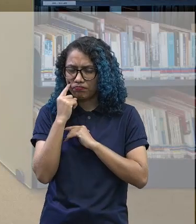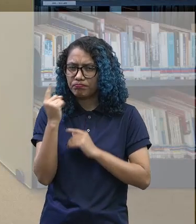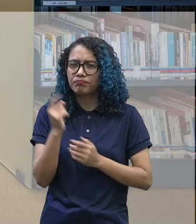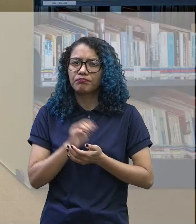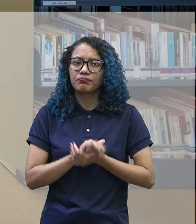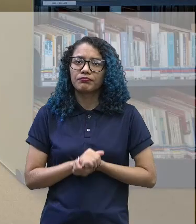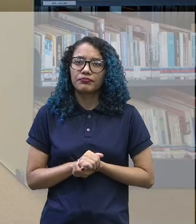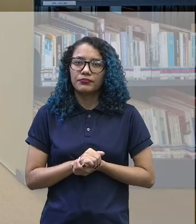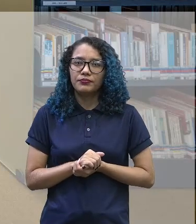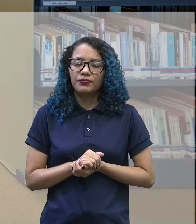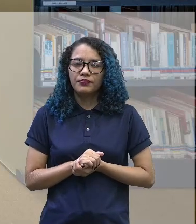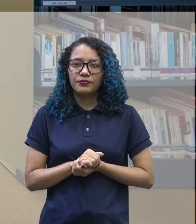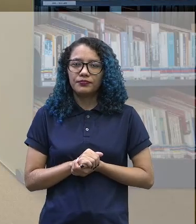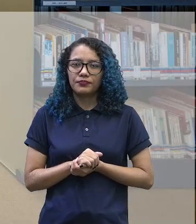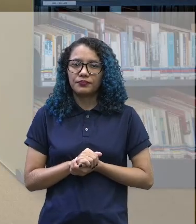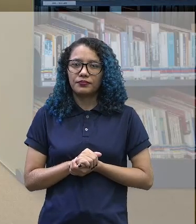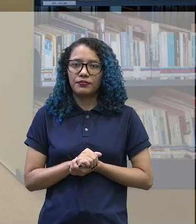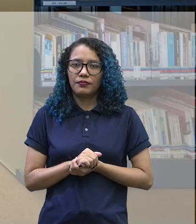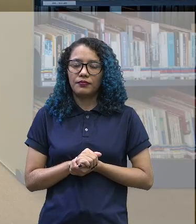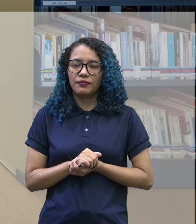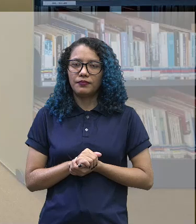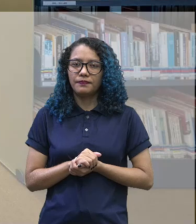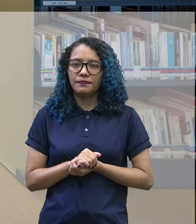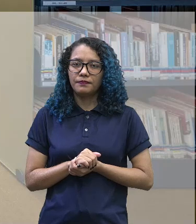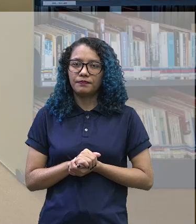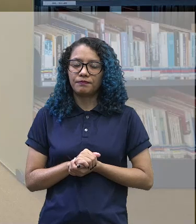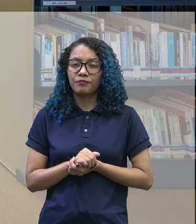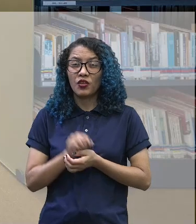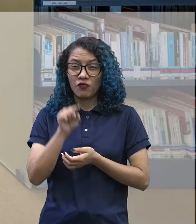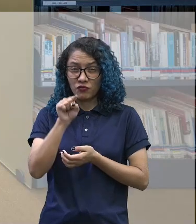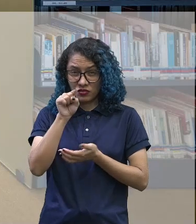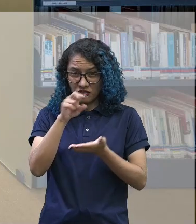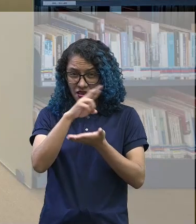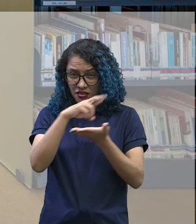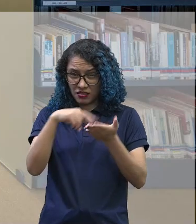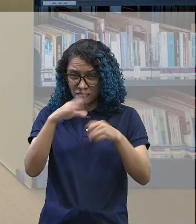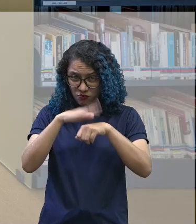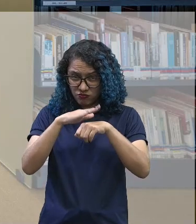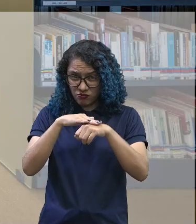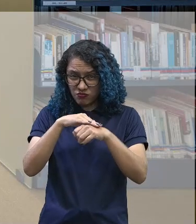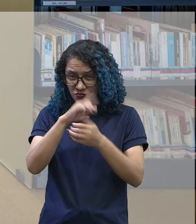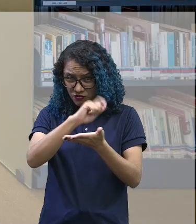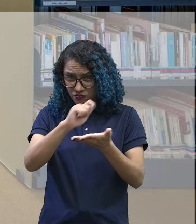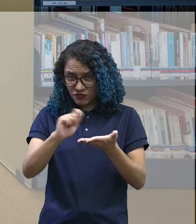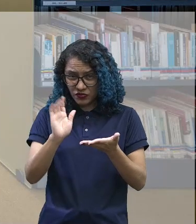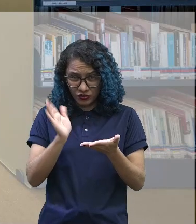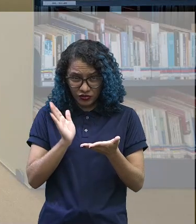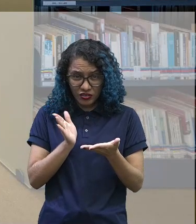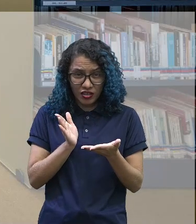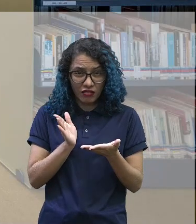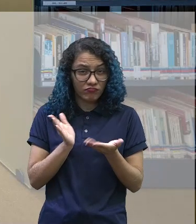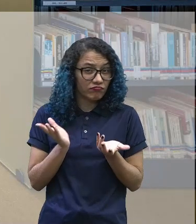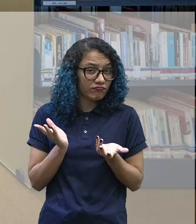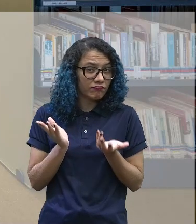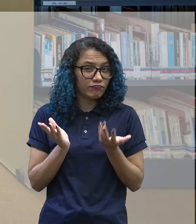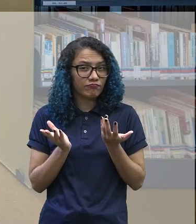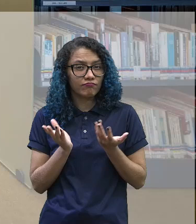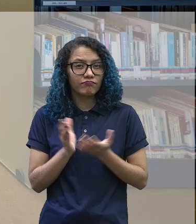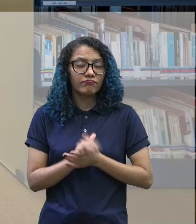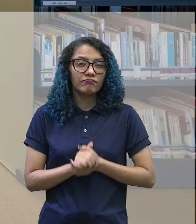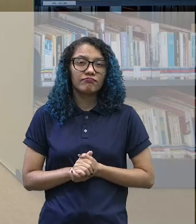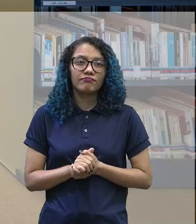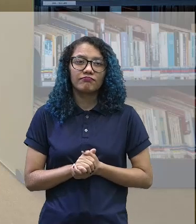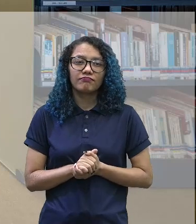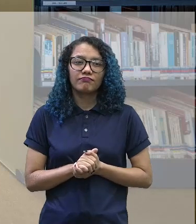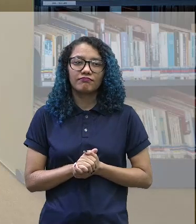no caso, a segunda pergunta, ela é: você já escreveu alguma